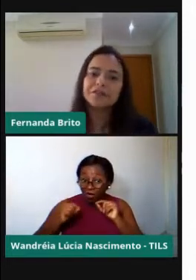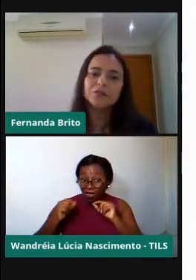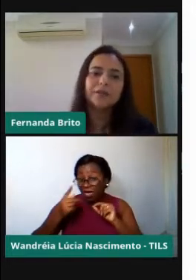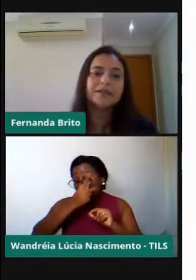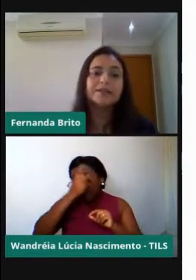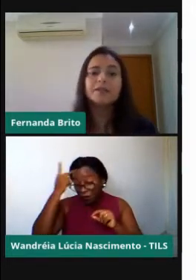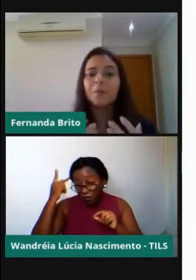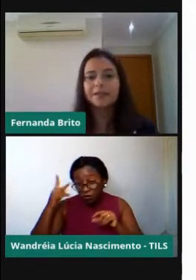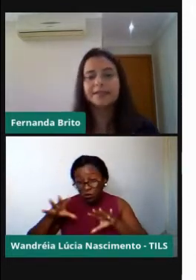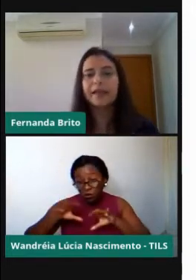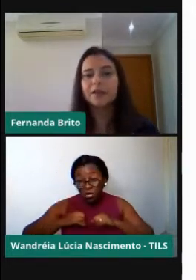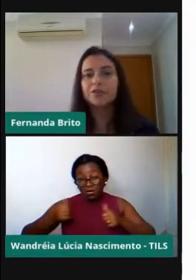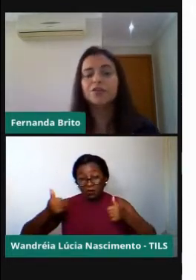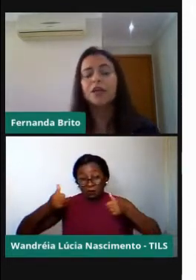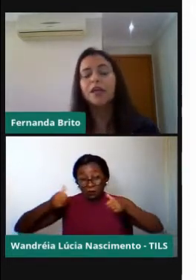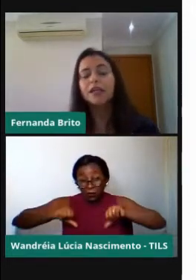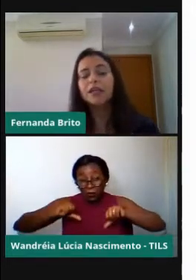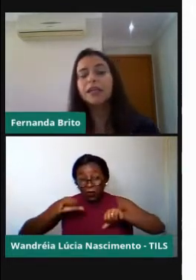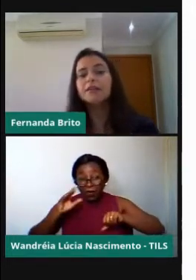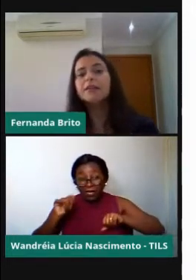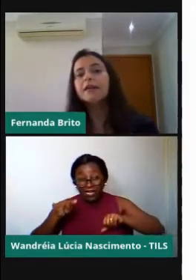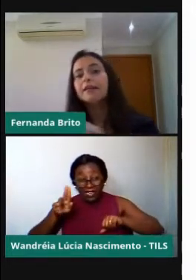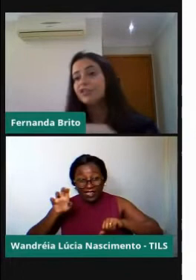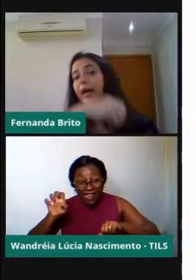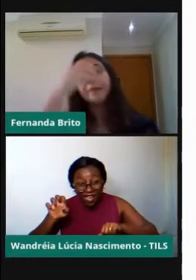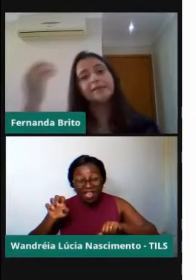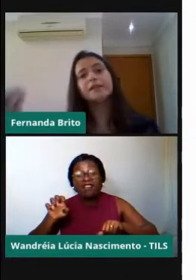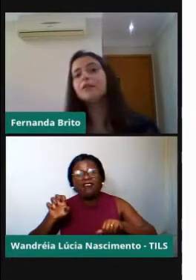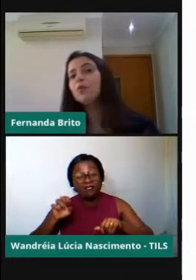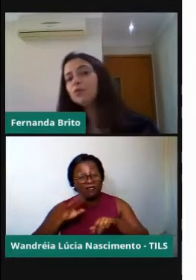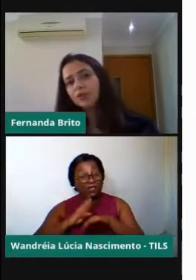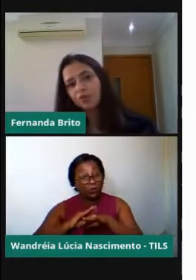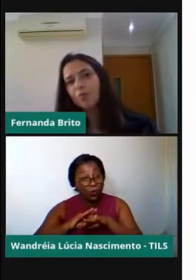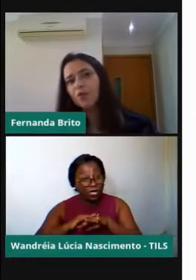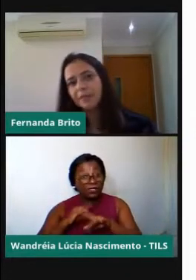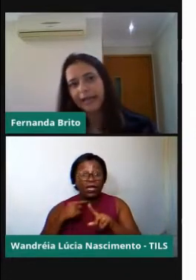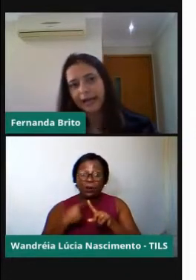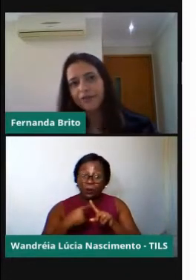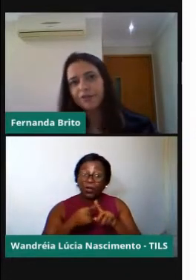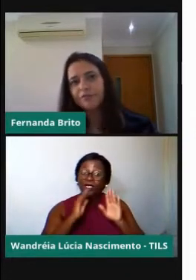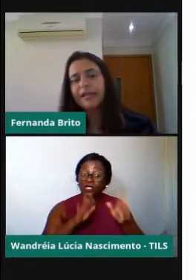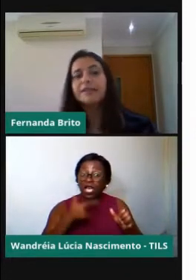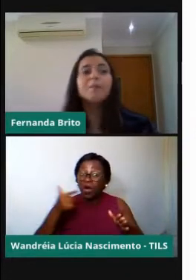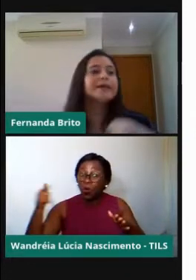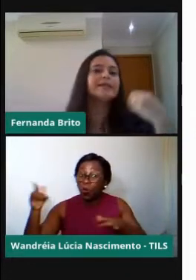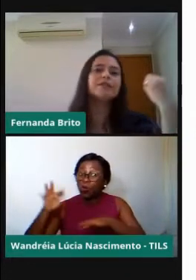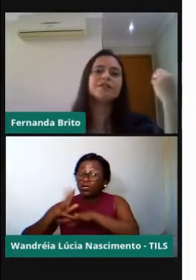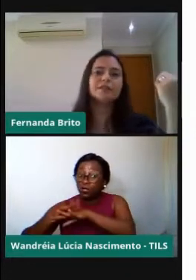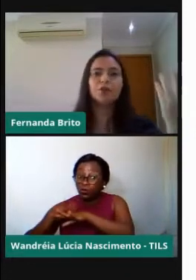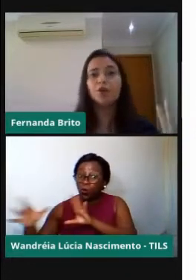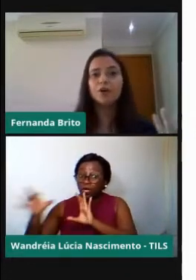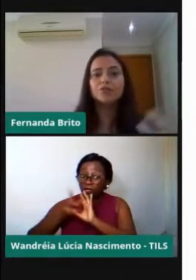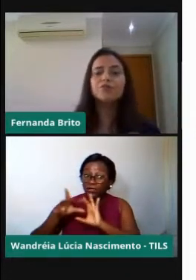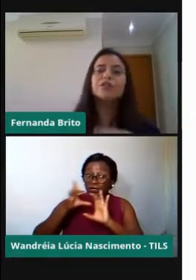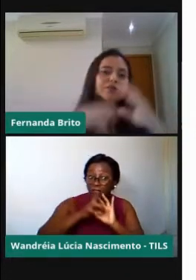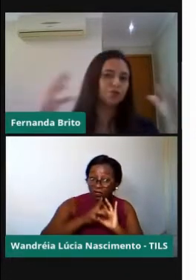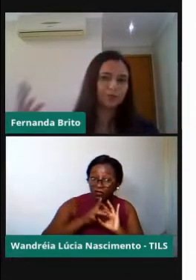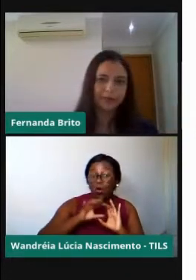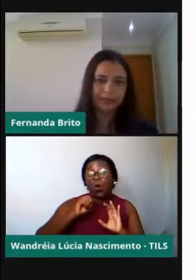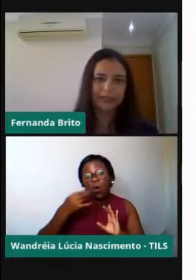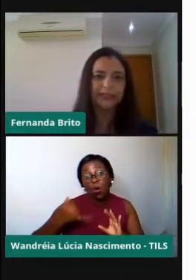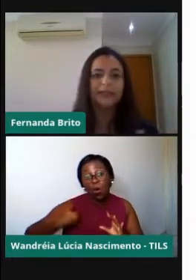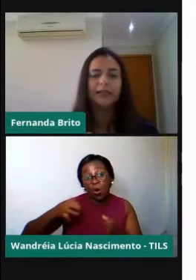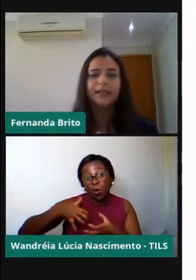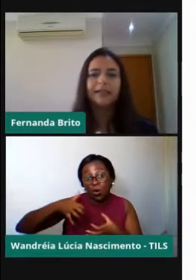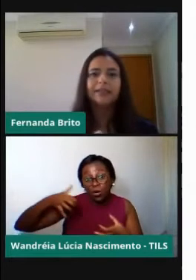forma grave da doença são pacientes que já apresentam outras comorbidades, né? São pacientes idosos, na